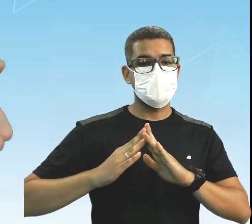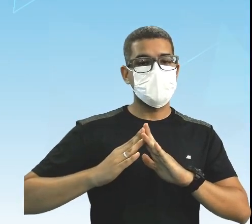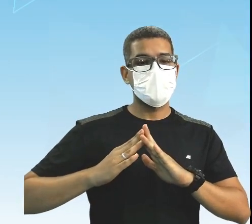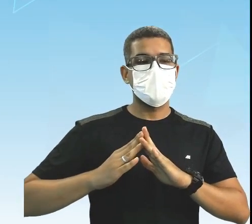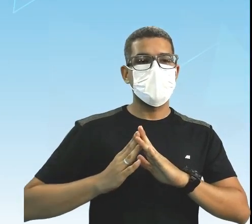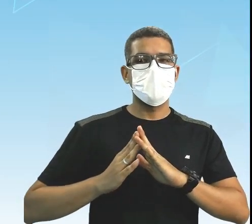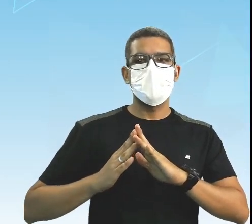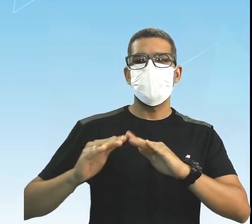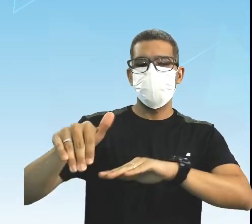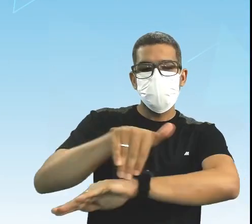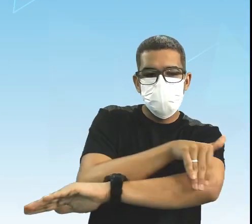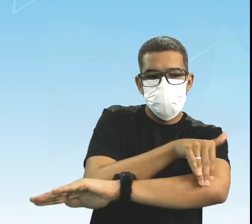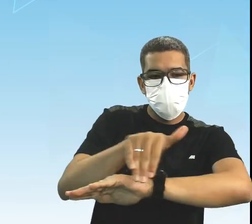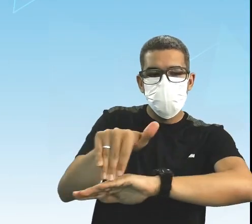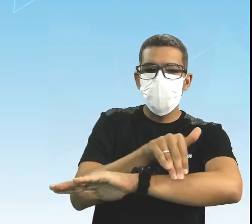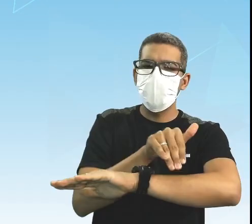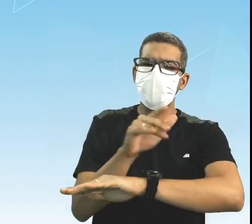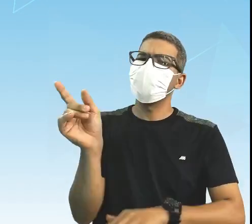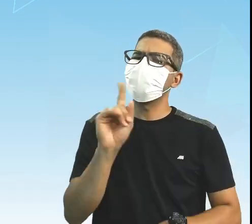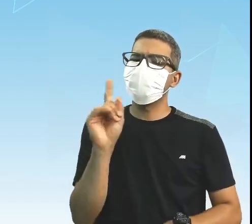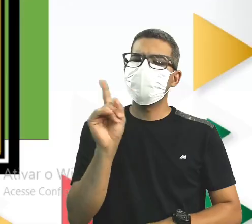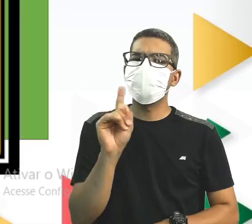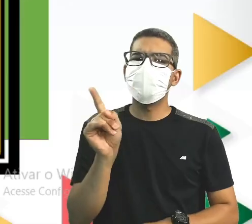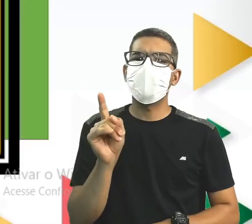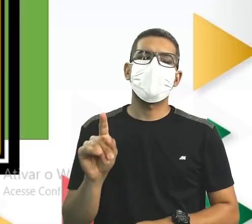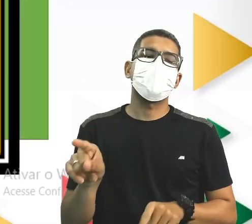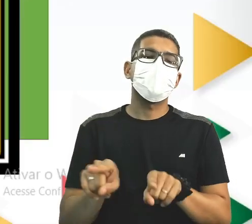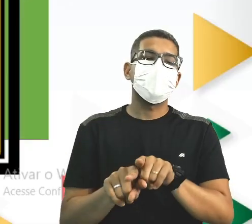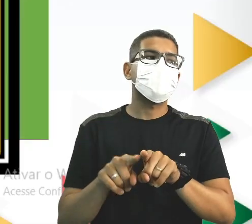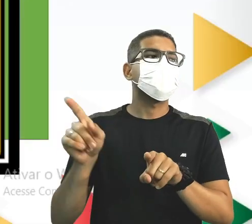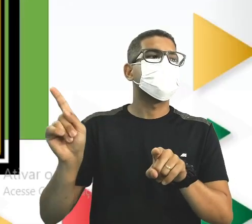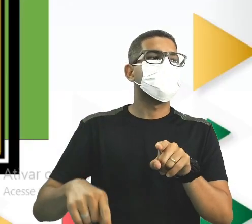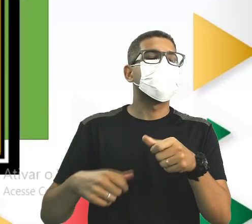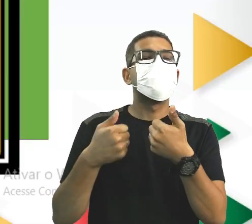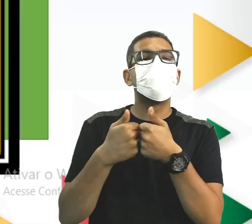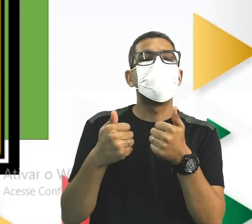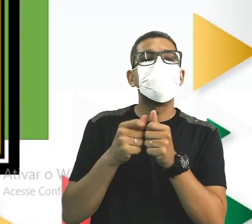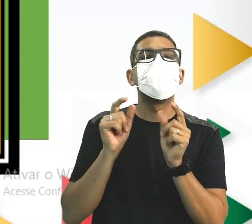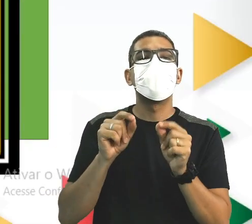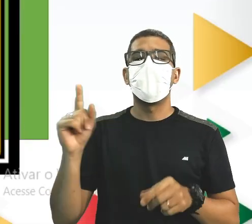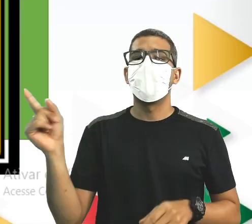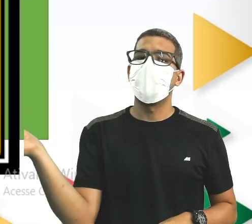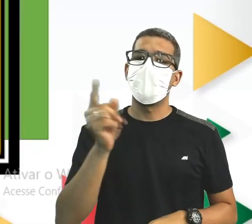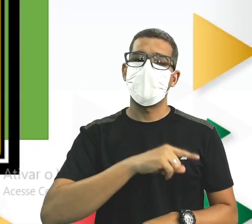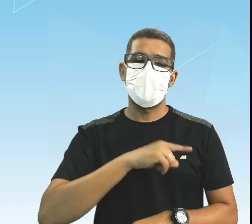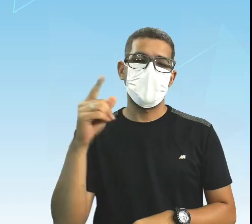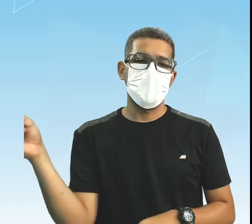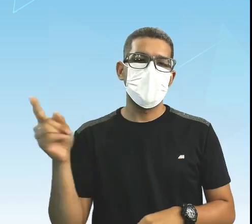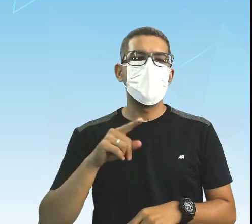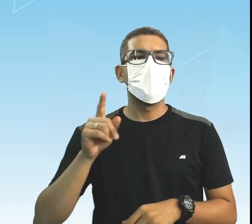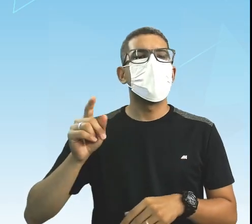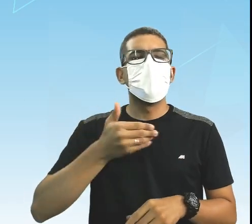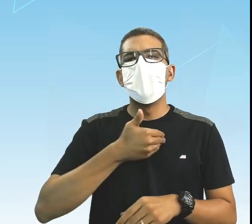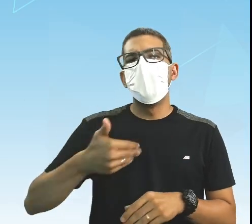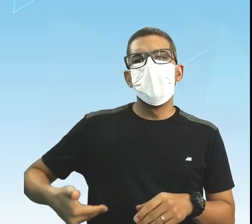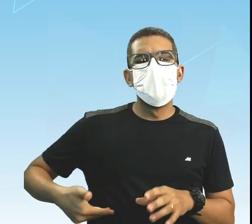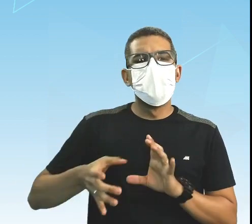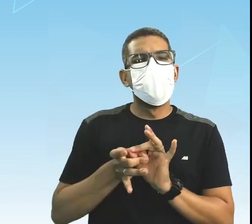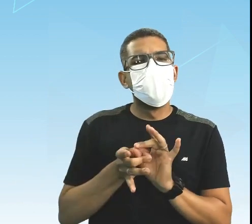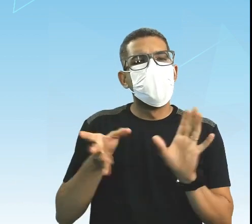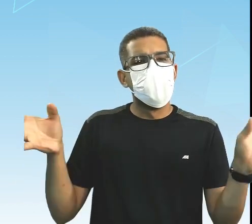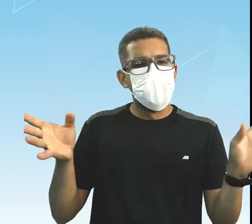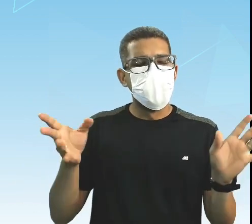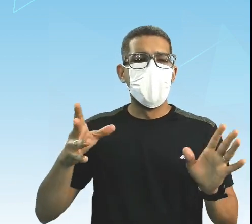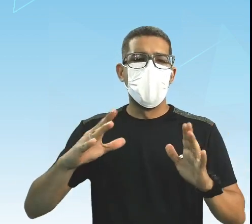no meio da rua. E ônibus ir e vir, transporte públicos, né? Para quem não tem